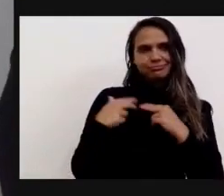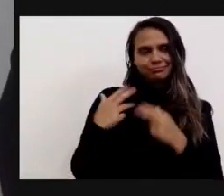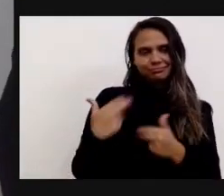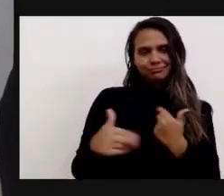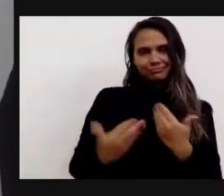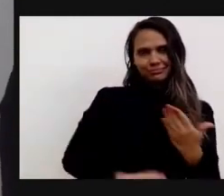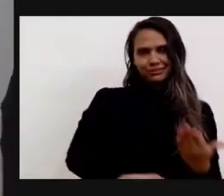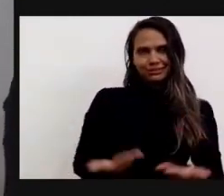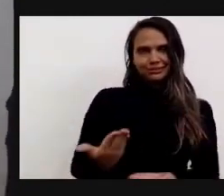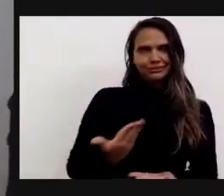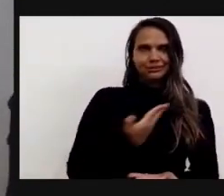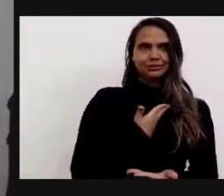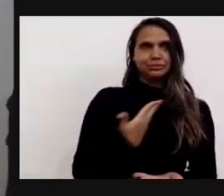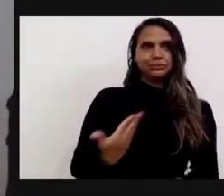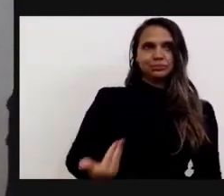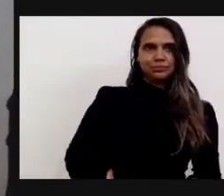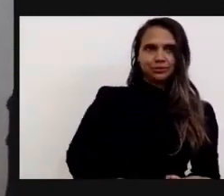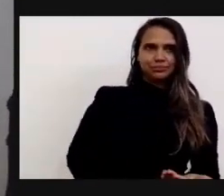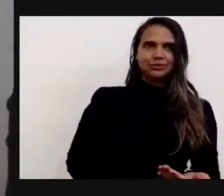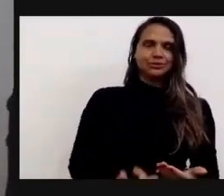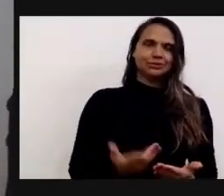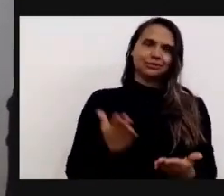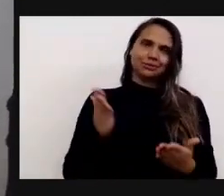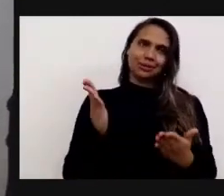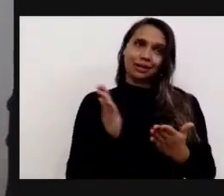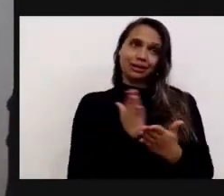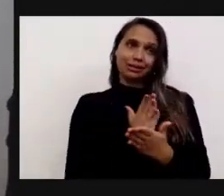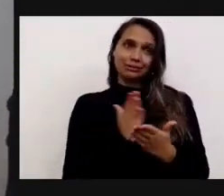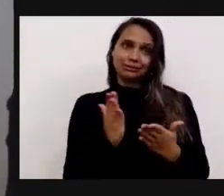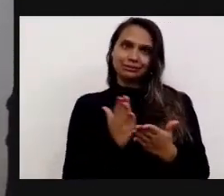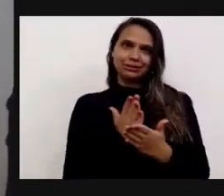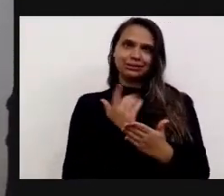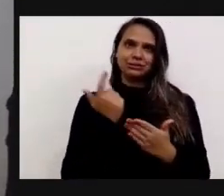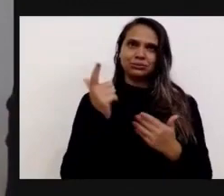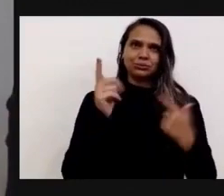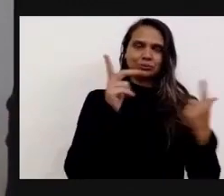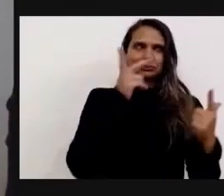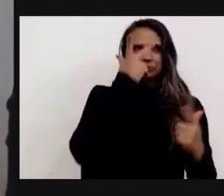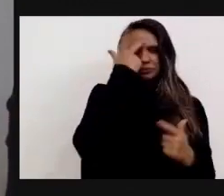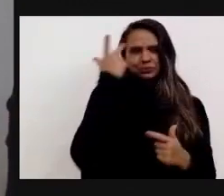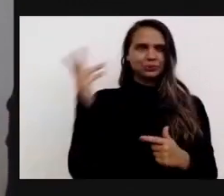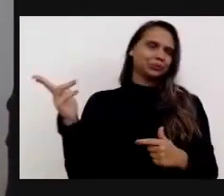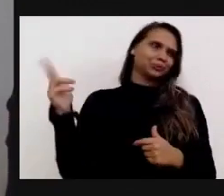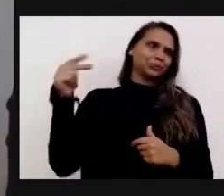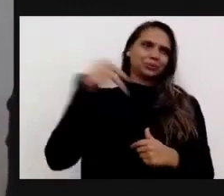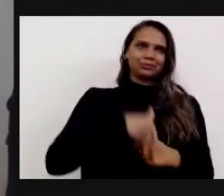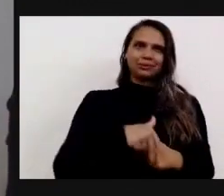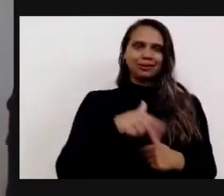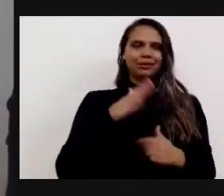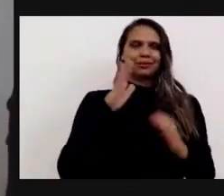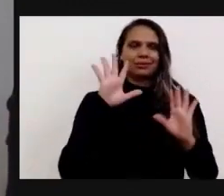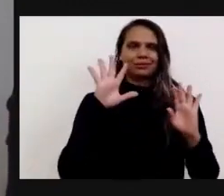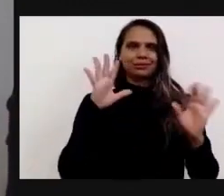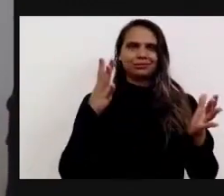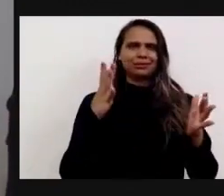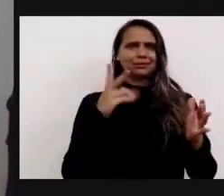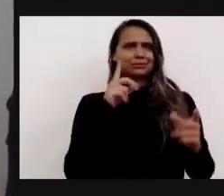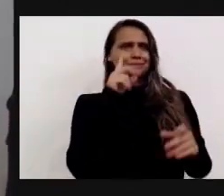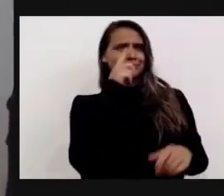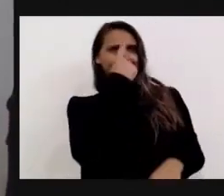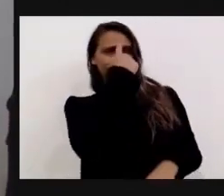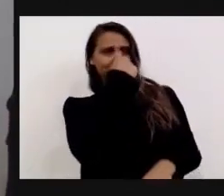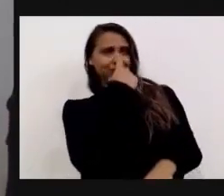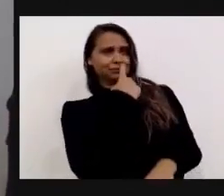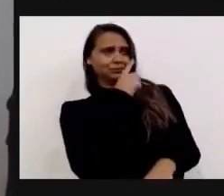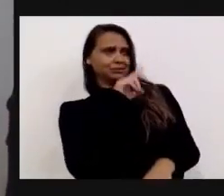público né dá até um pouco de constrangimento quando vem os estrangeiros às vezes para os eventos lá vinha para os elementos aquele perfil